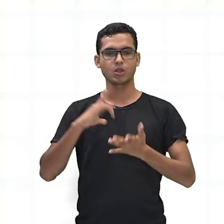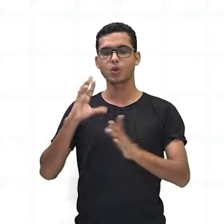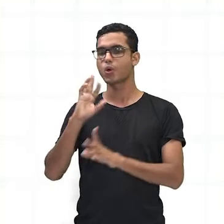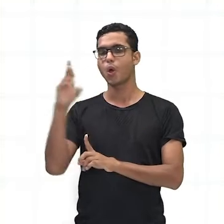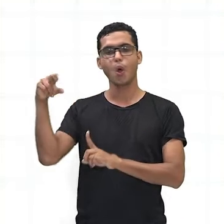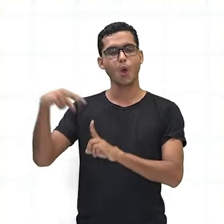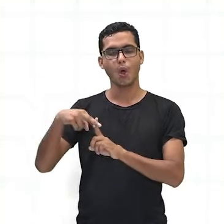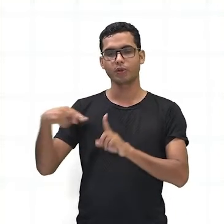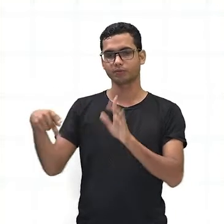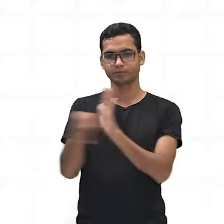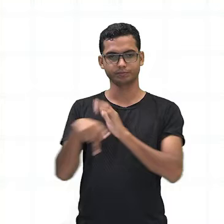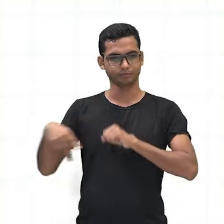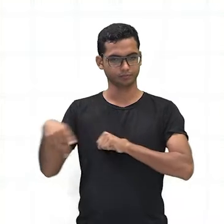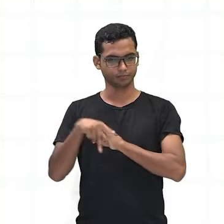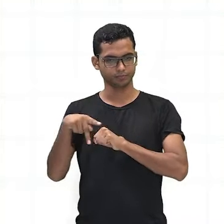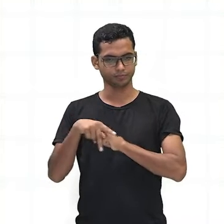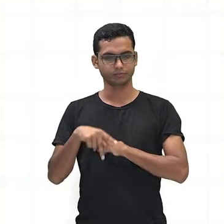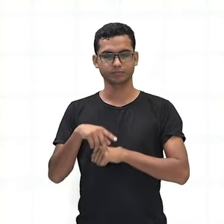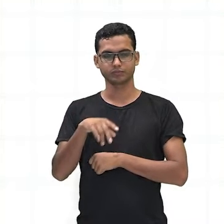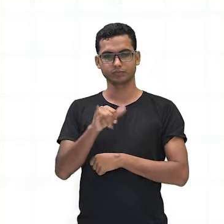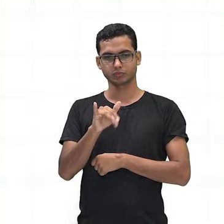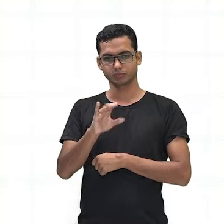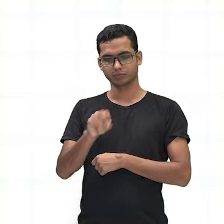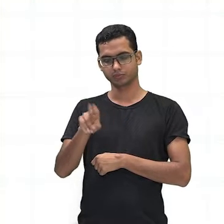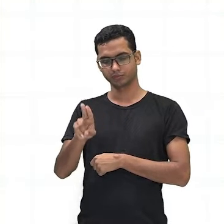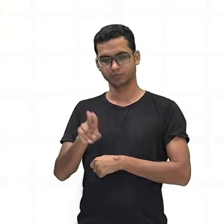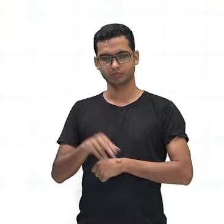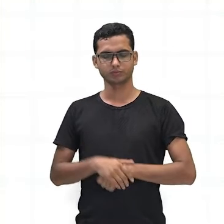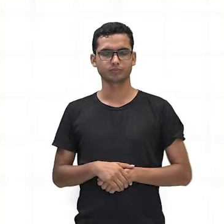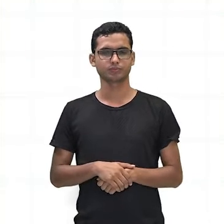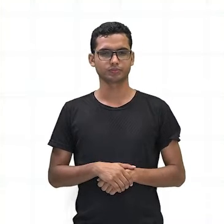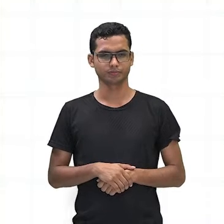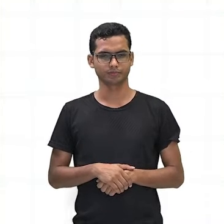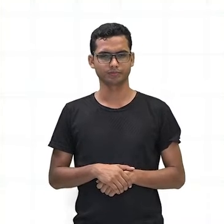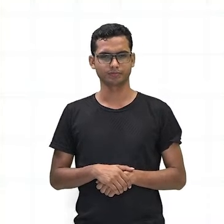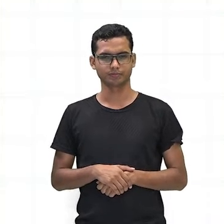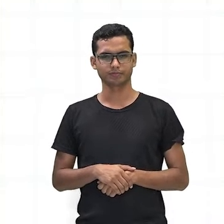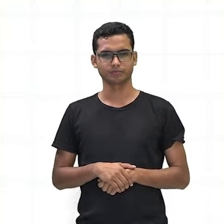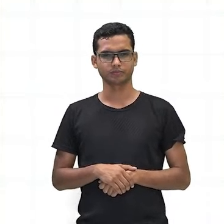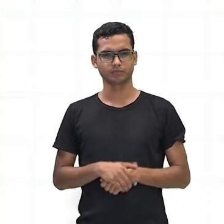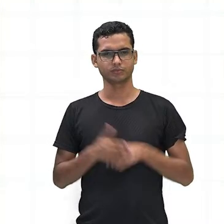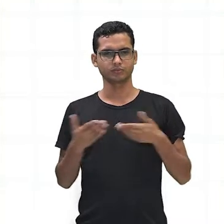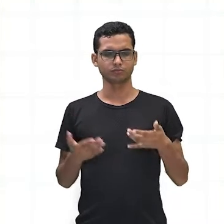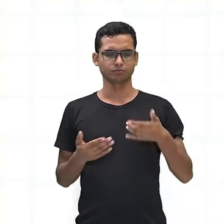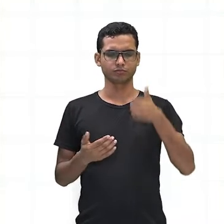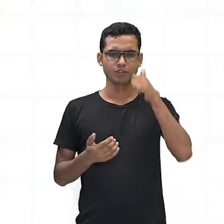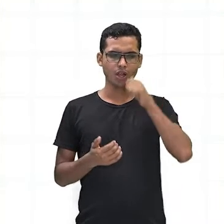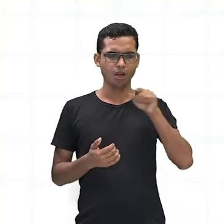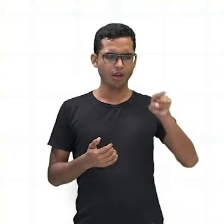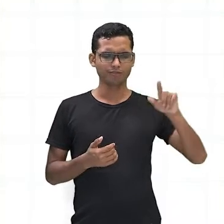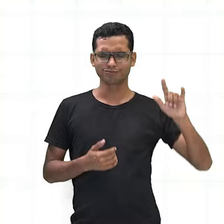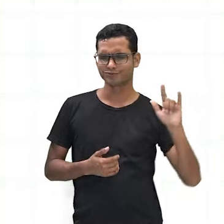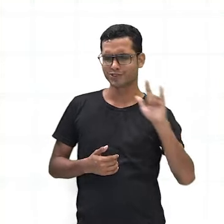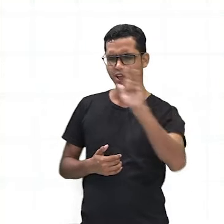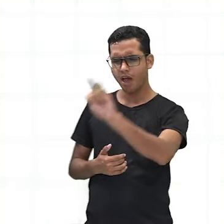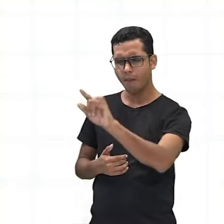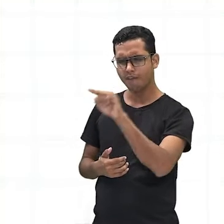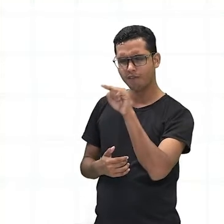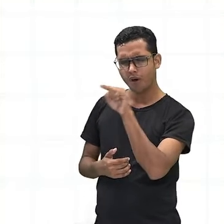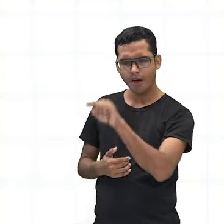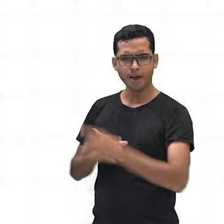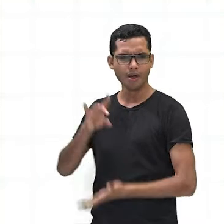ao pronome you. She loves you. Ela te ama, ela ama você, right?